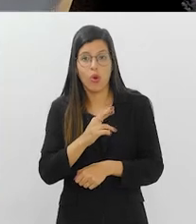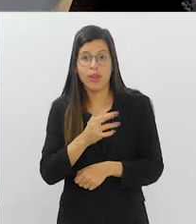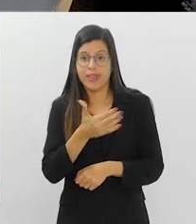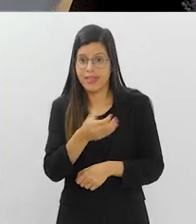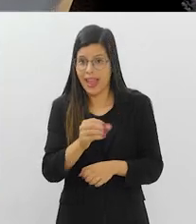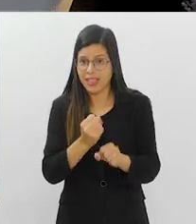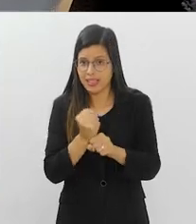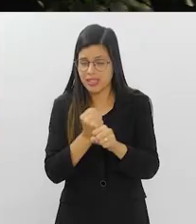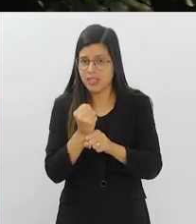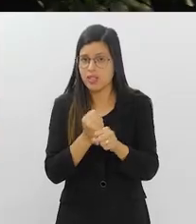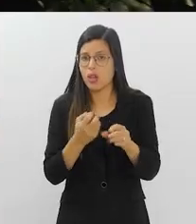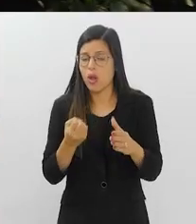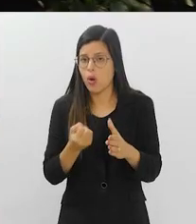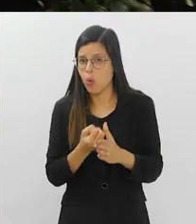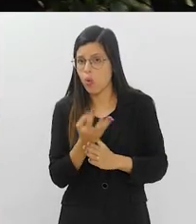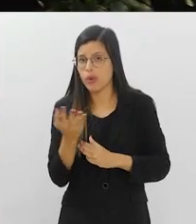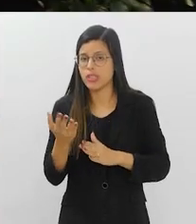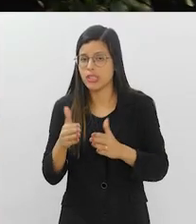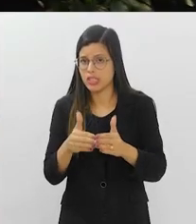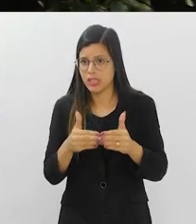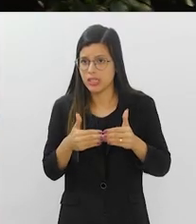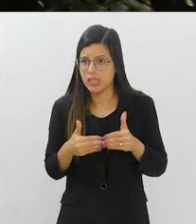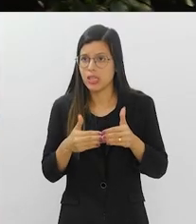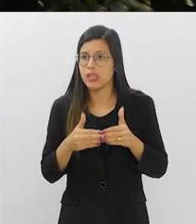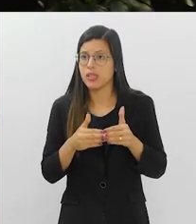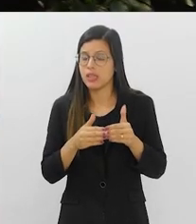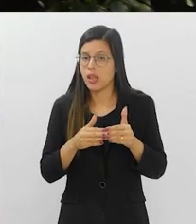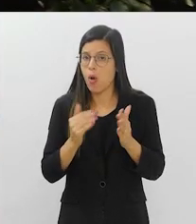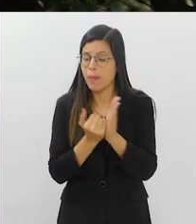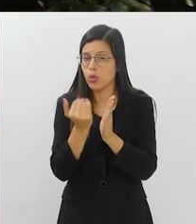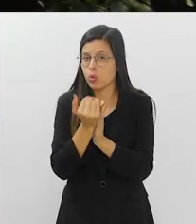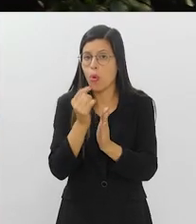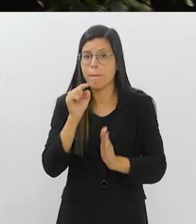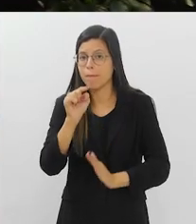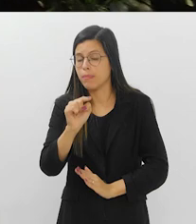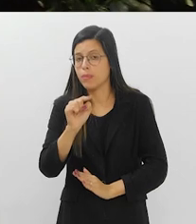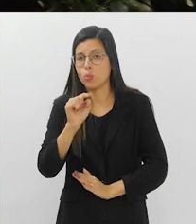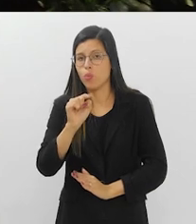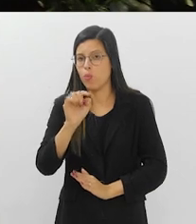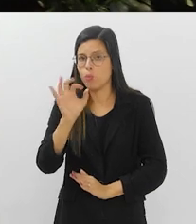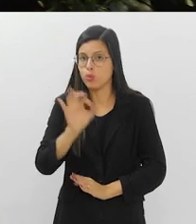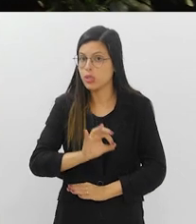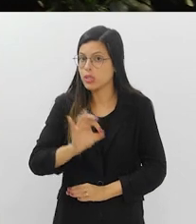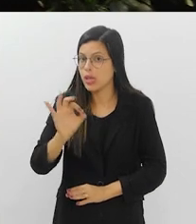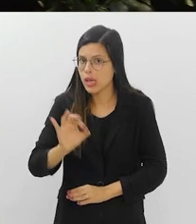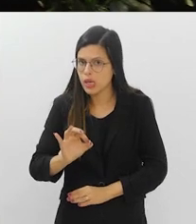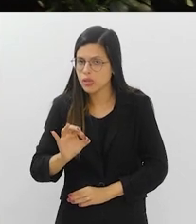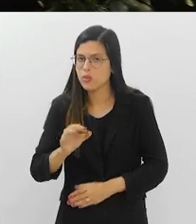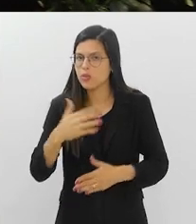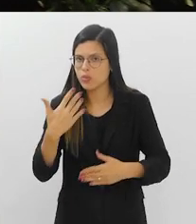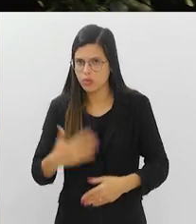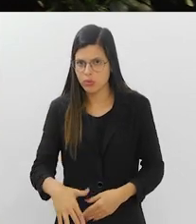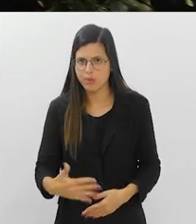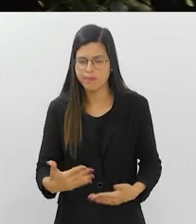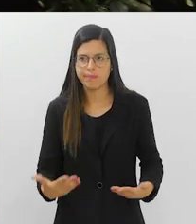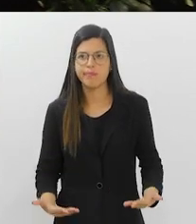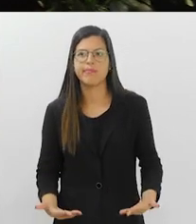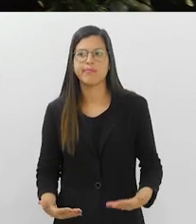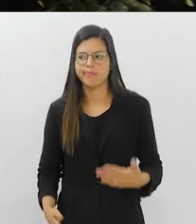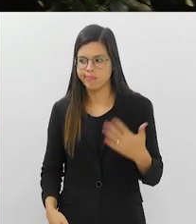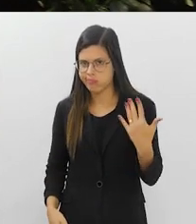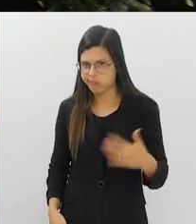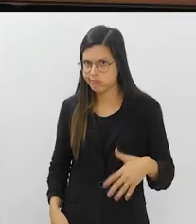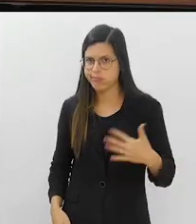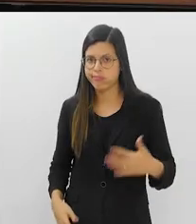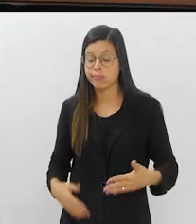década o número de afastamentos do trabalho aumentou 1000% por causa do burnout. É um número bastante